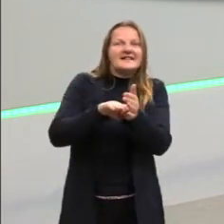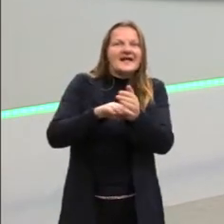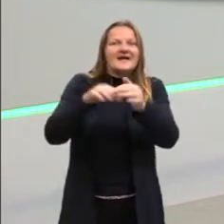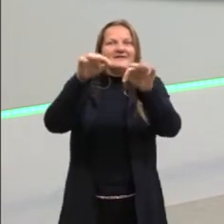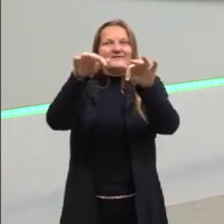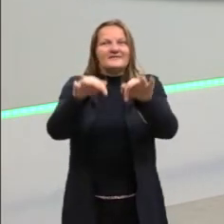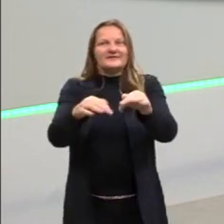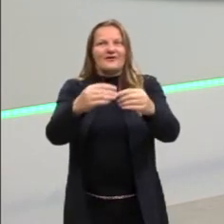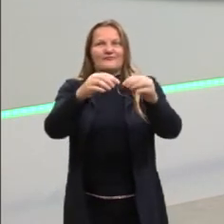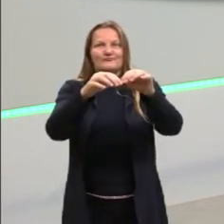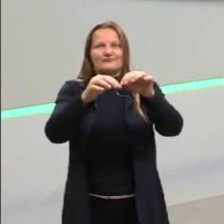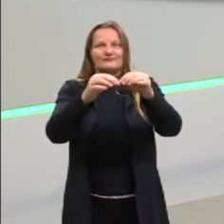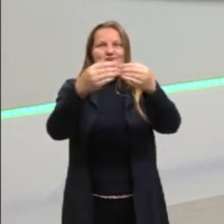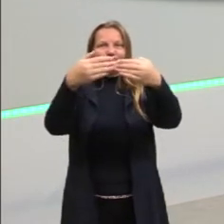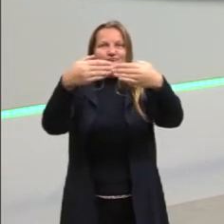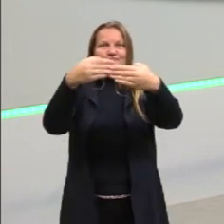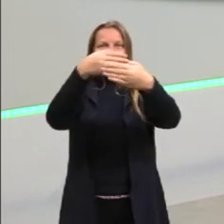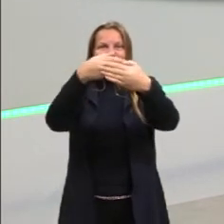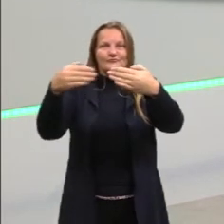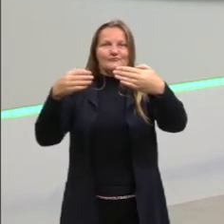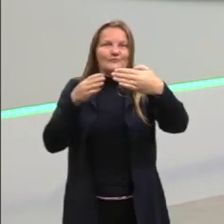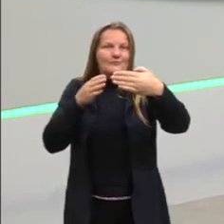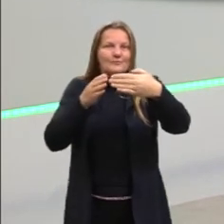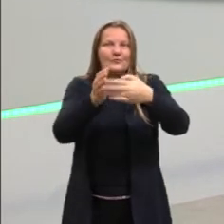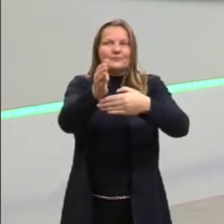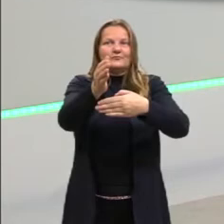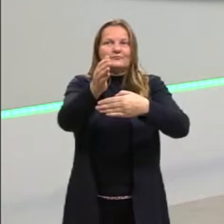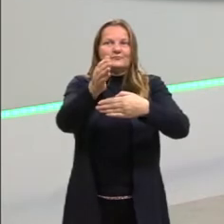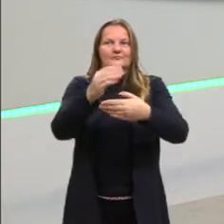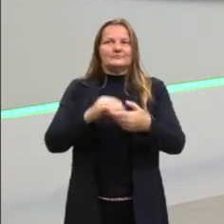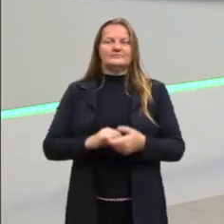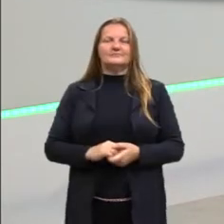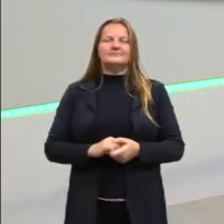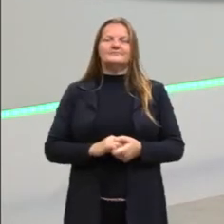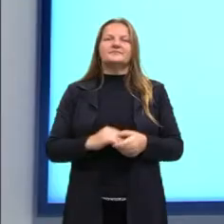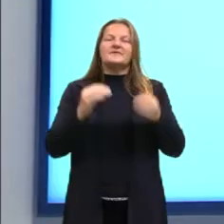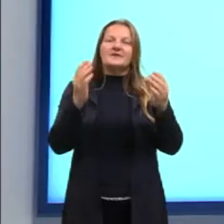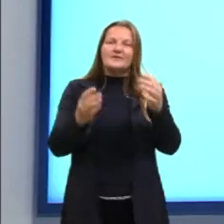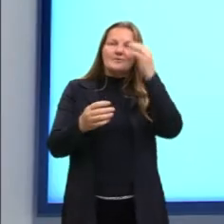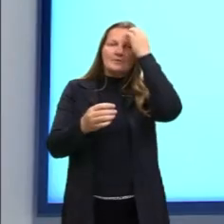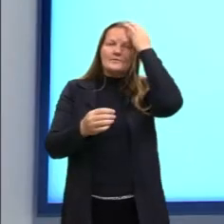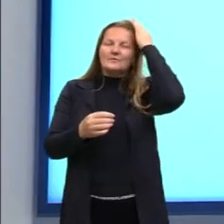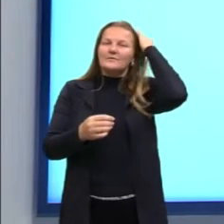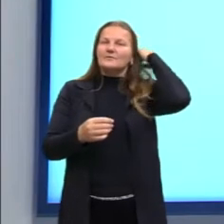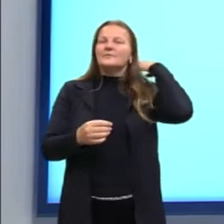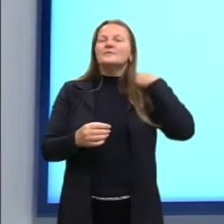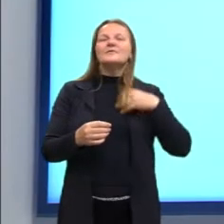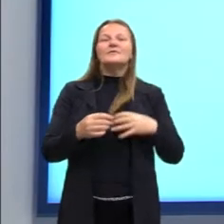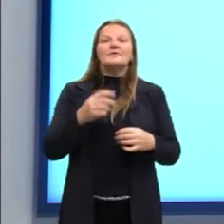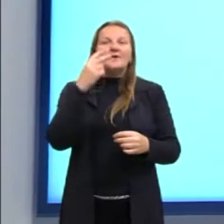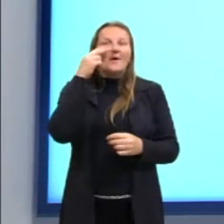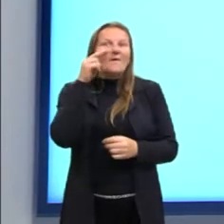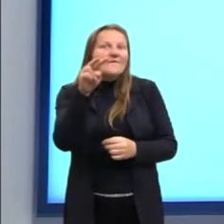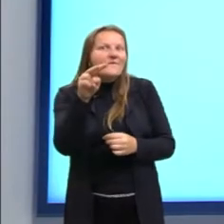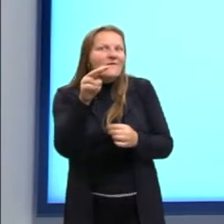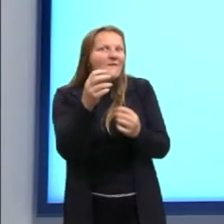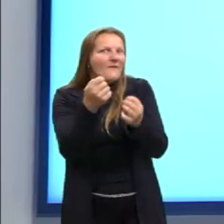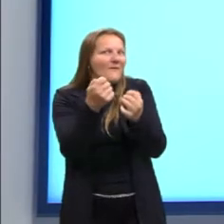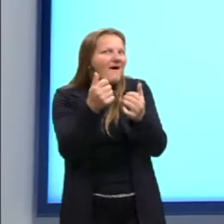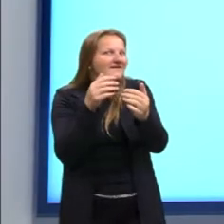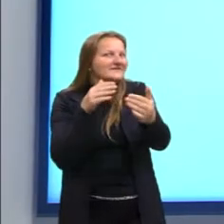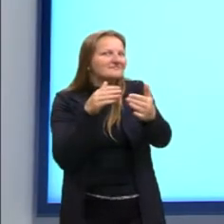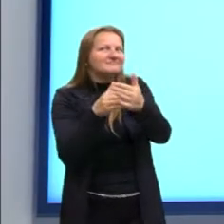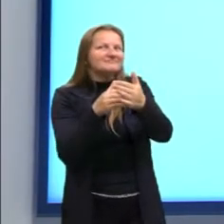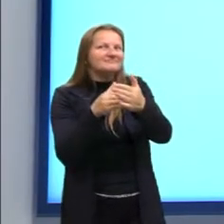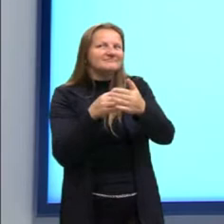final, né, dessa corrida que a gente alcançou. E agora, então, a gente consegue enxergar aí nessa nossa